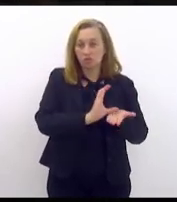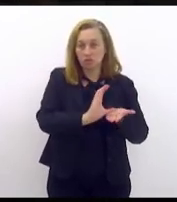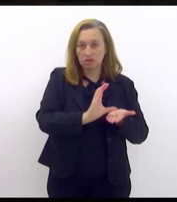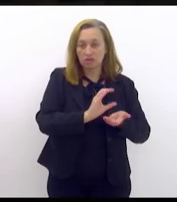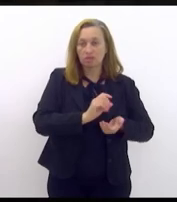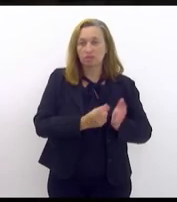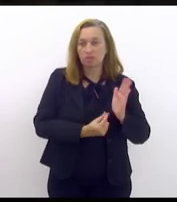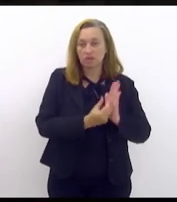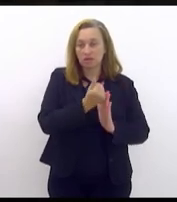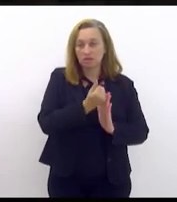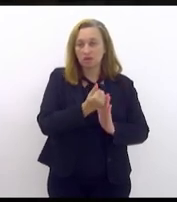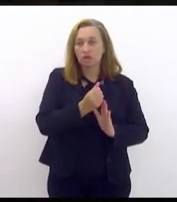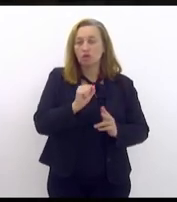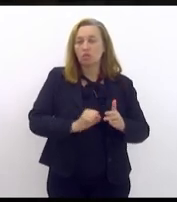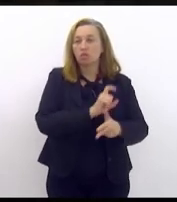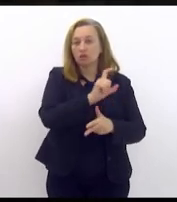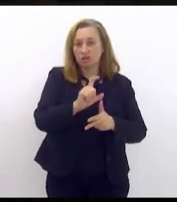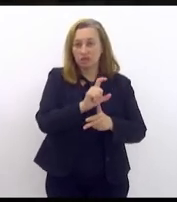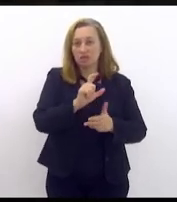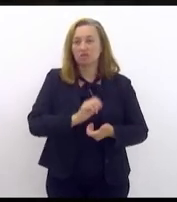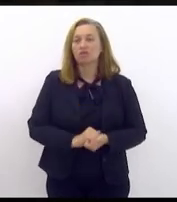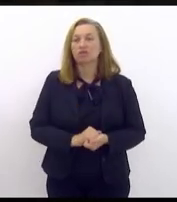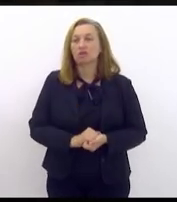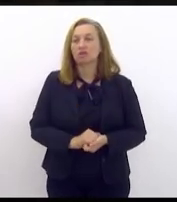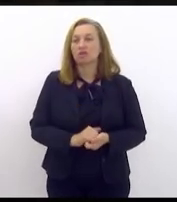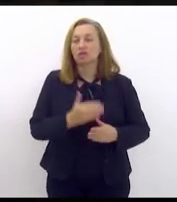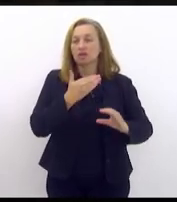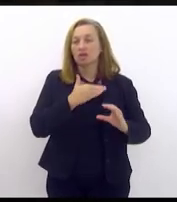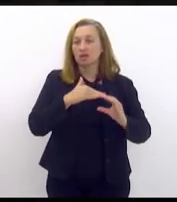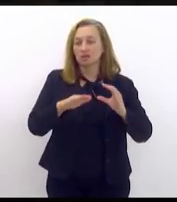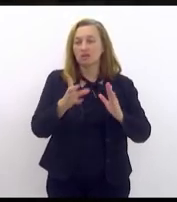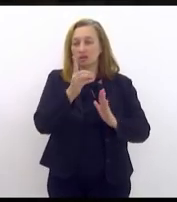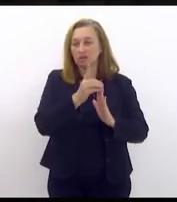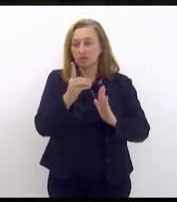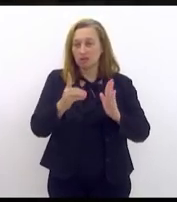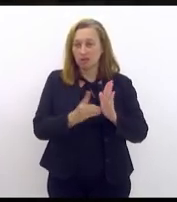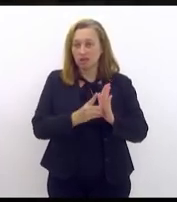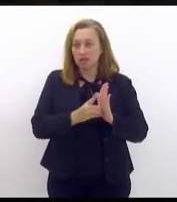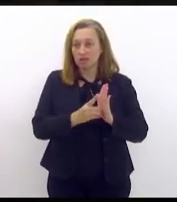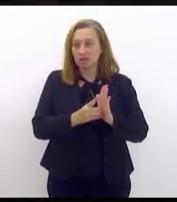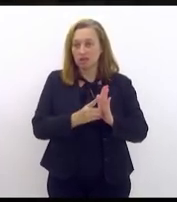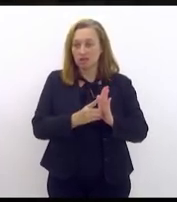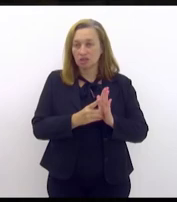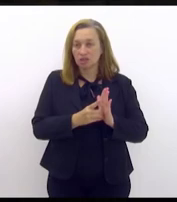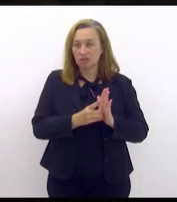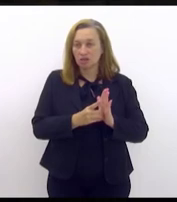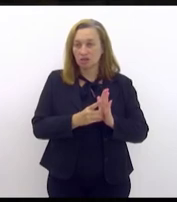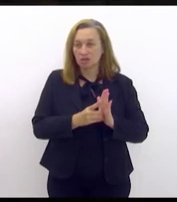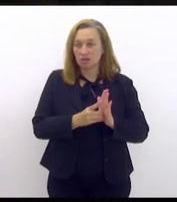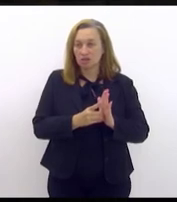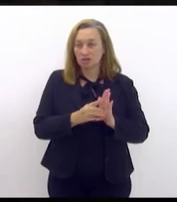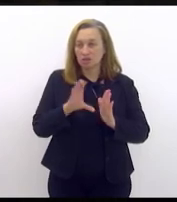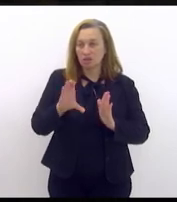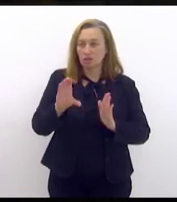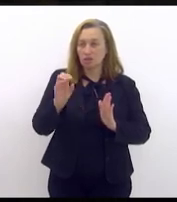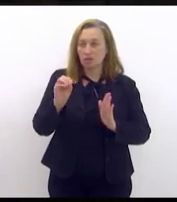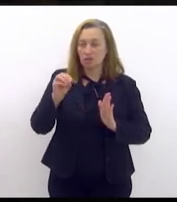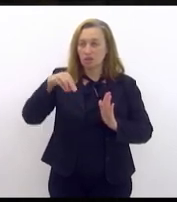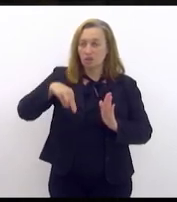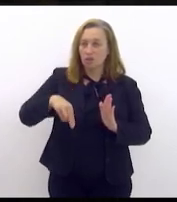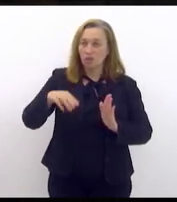Poder Executivo emitirá um decreto de contingenciamento das